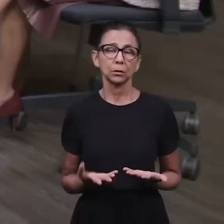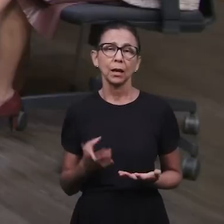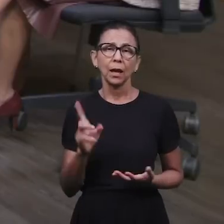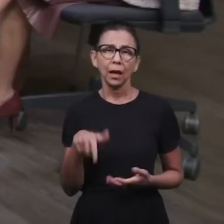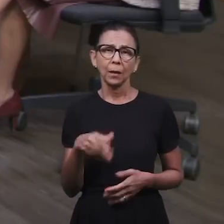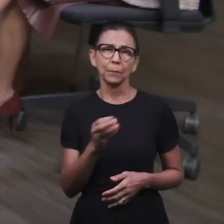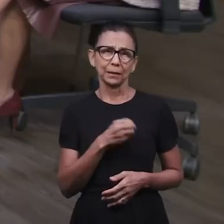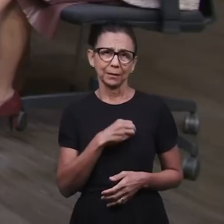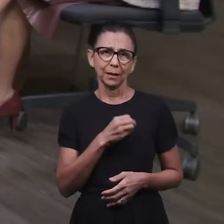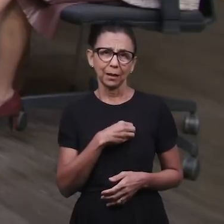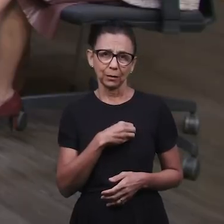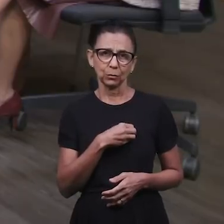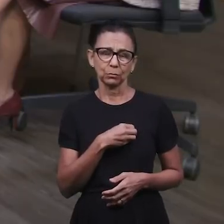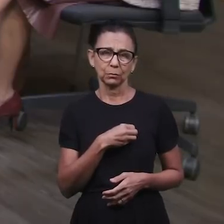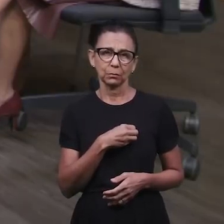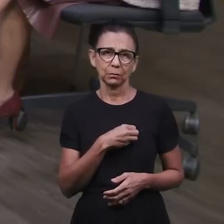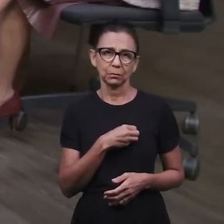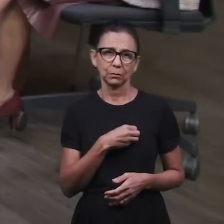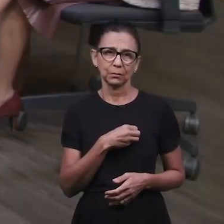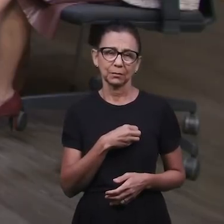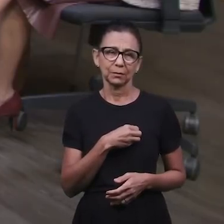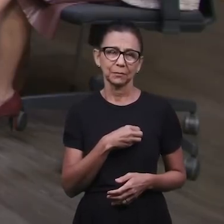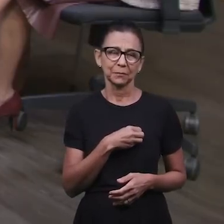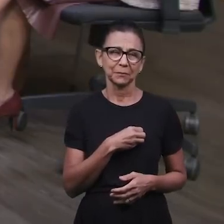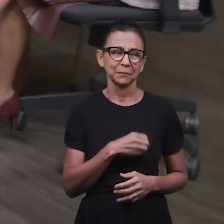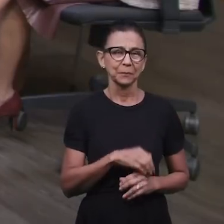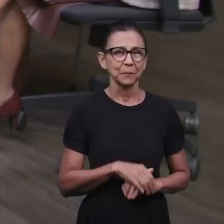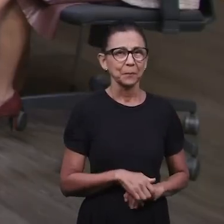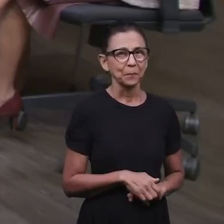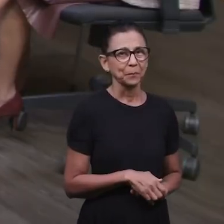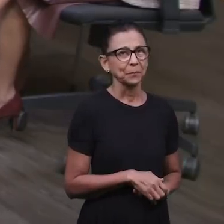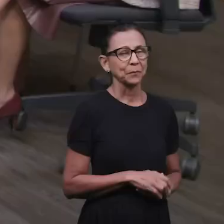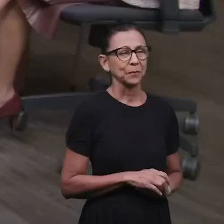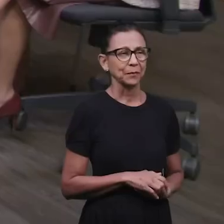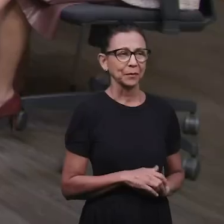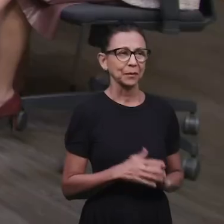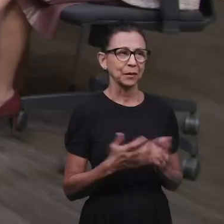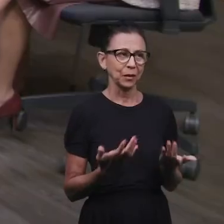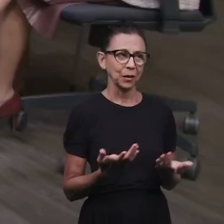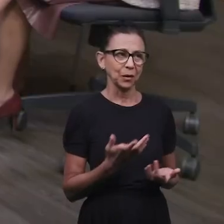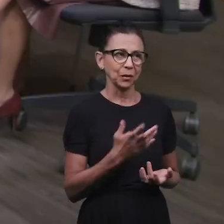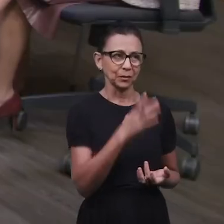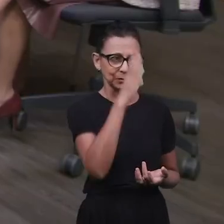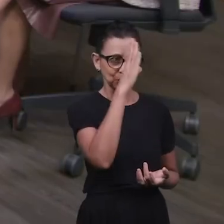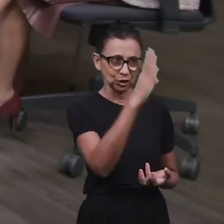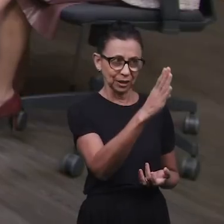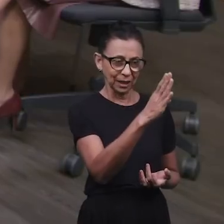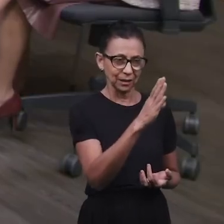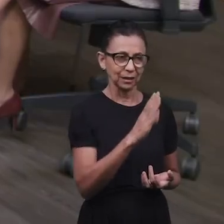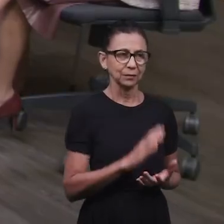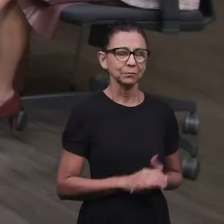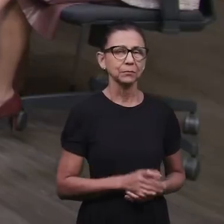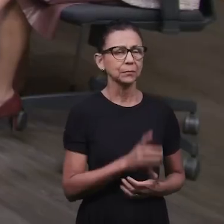não. E sim ao mesmo tempo. Resposta de advogado, né?